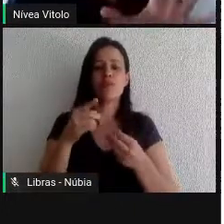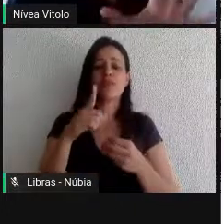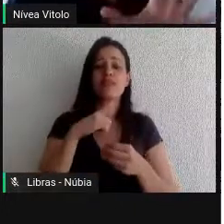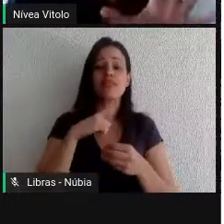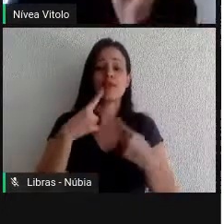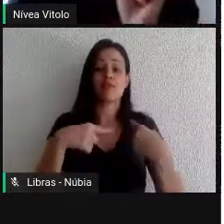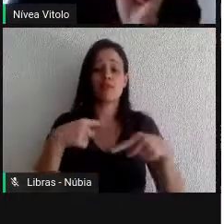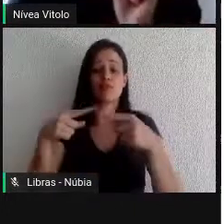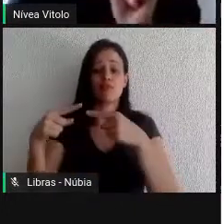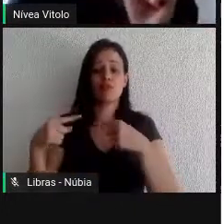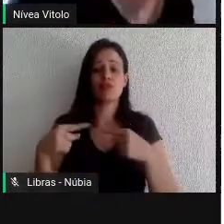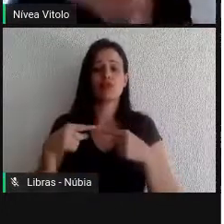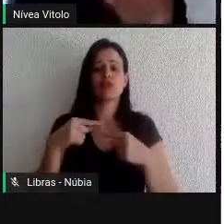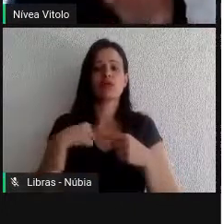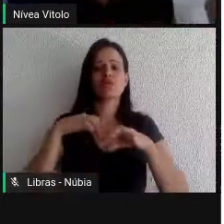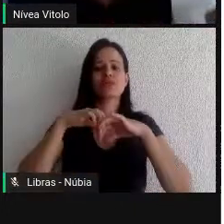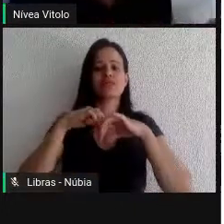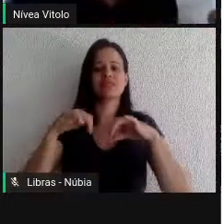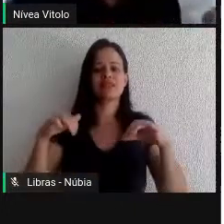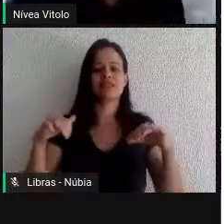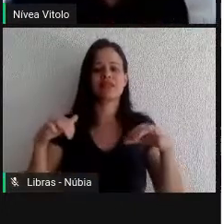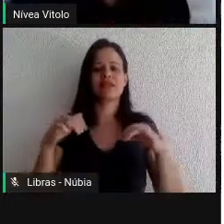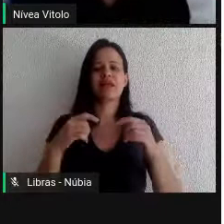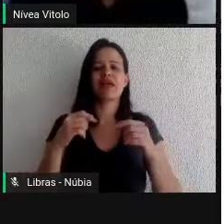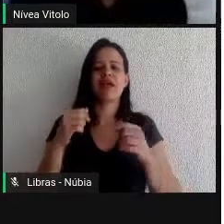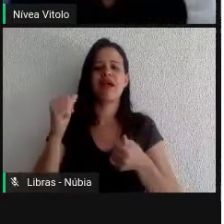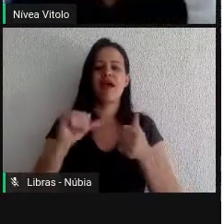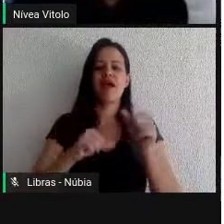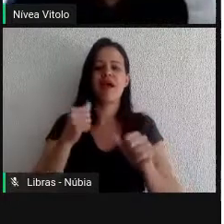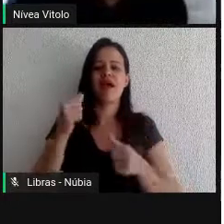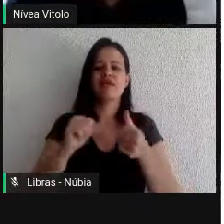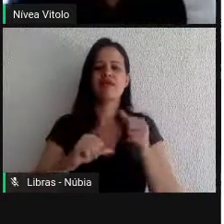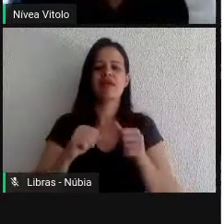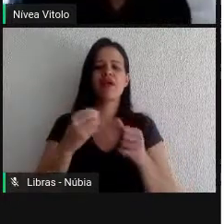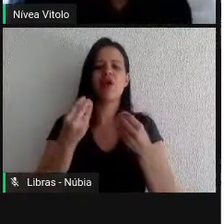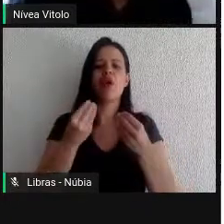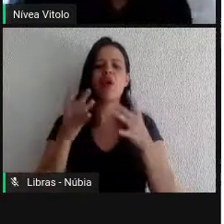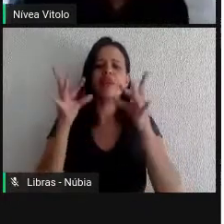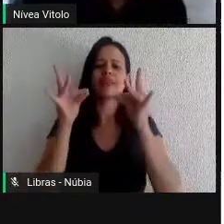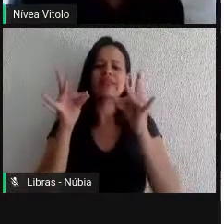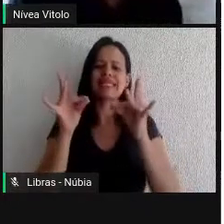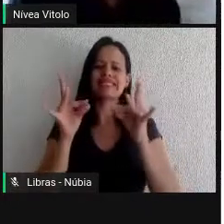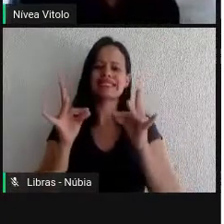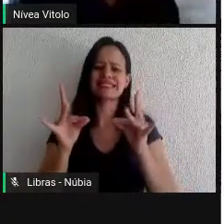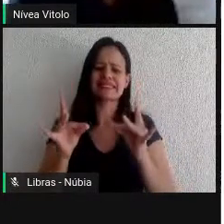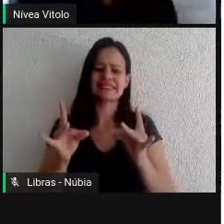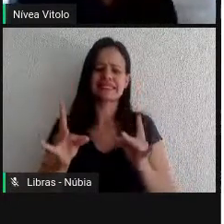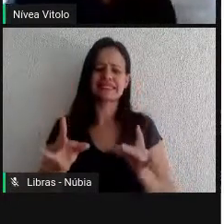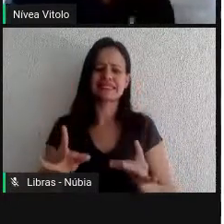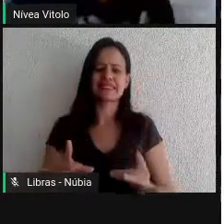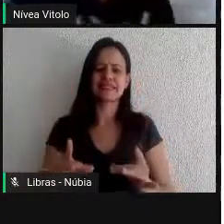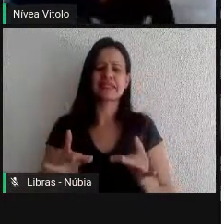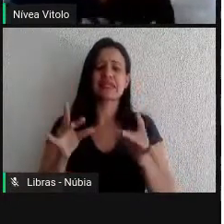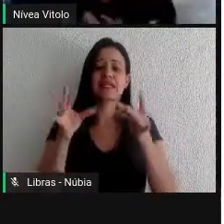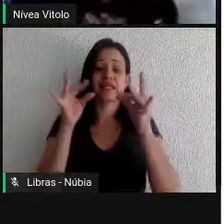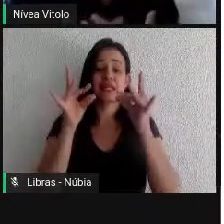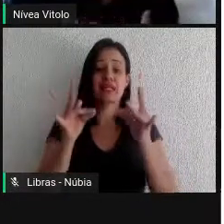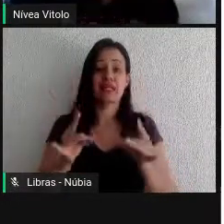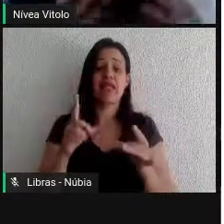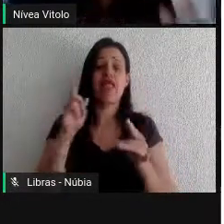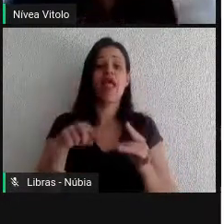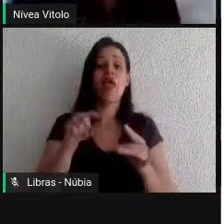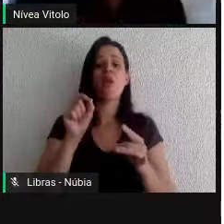especificamente, eu separei e avaliei quanto ao nível de discricionariedade. O que é isso? É o nível de